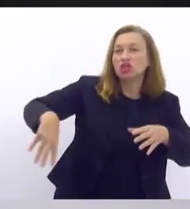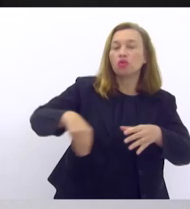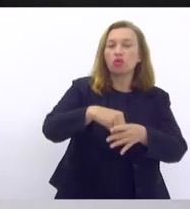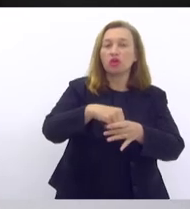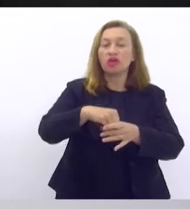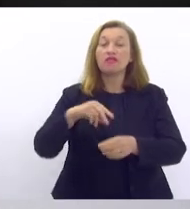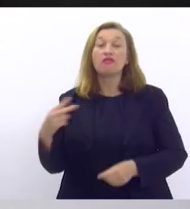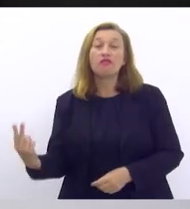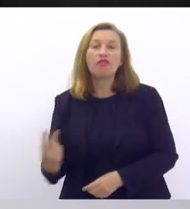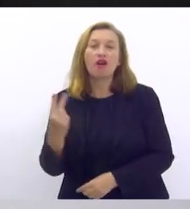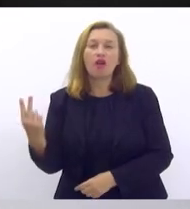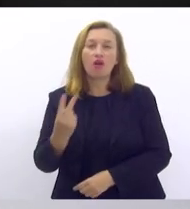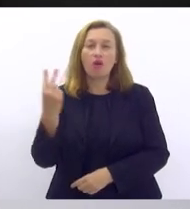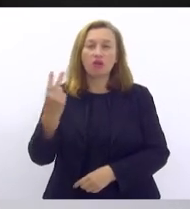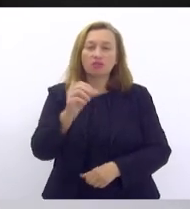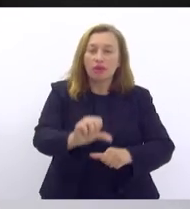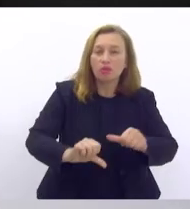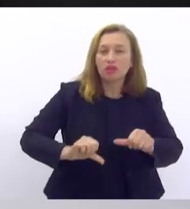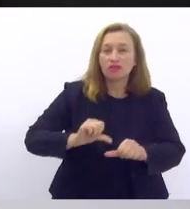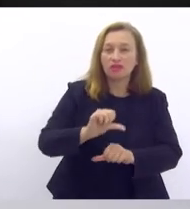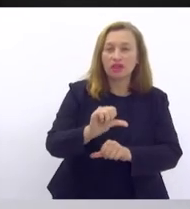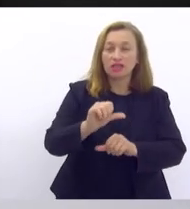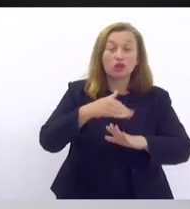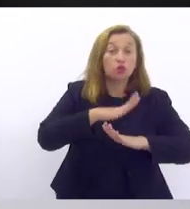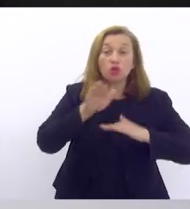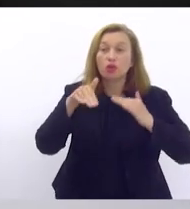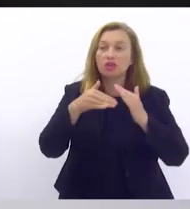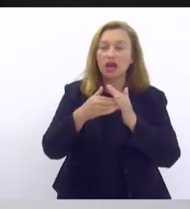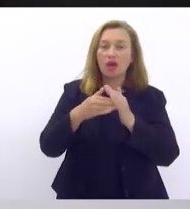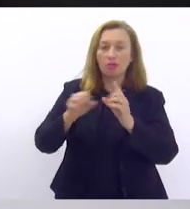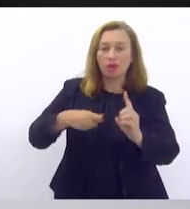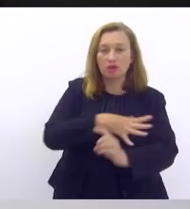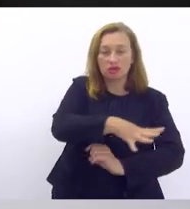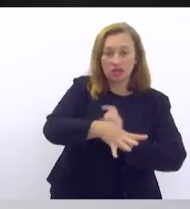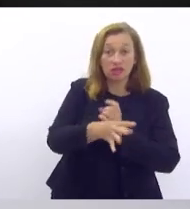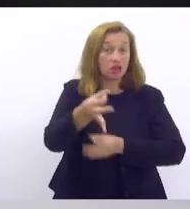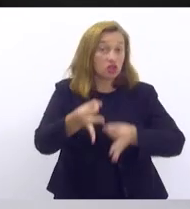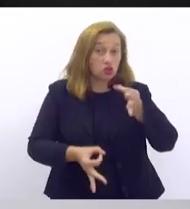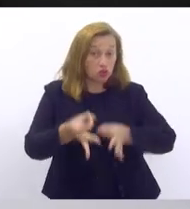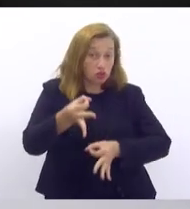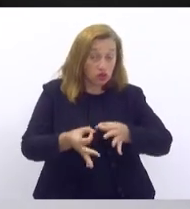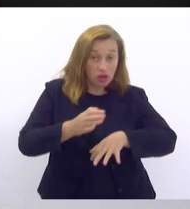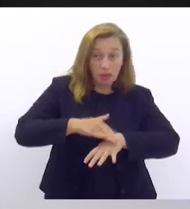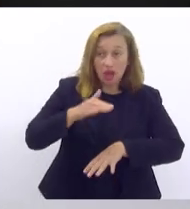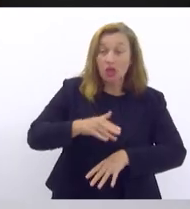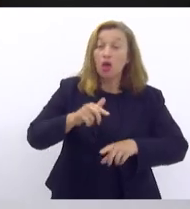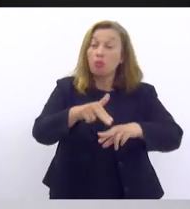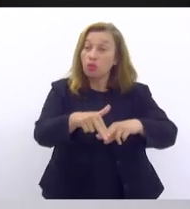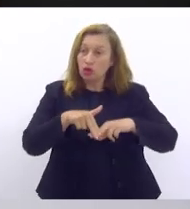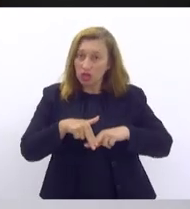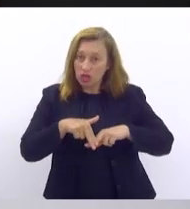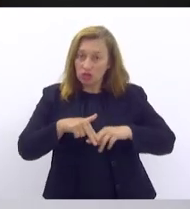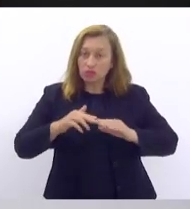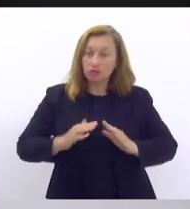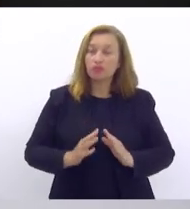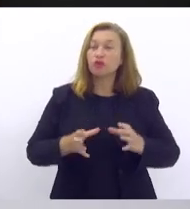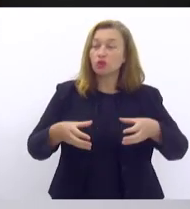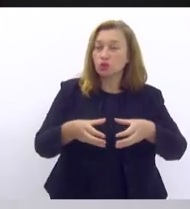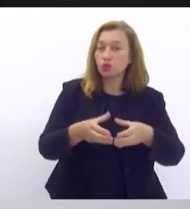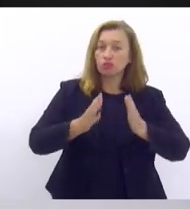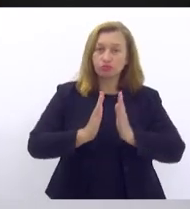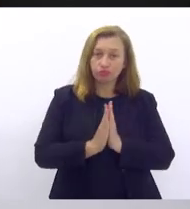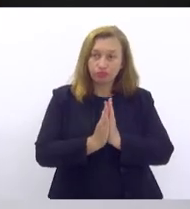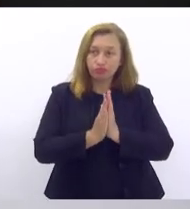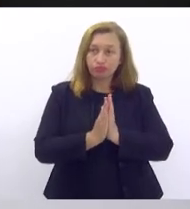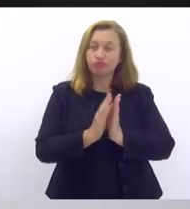valores para a modificação plena de uma sociedade mais justa. E é por isso que a renovação carismática católica hoje